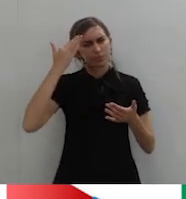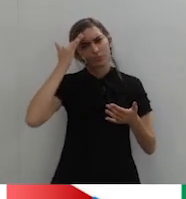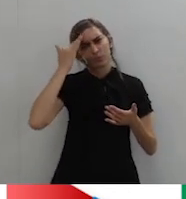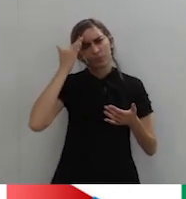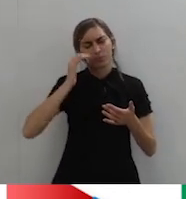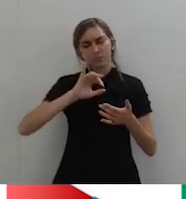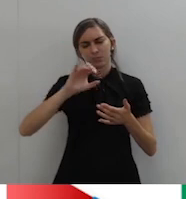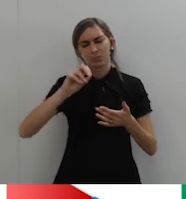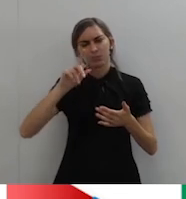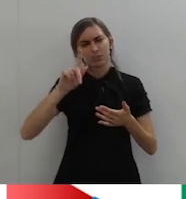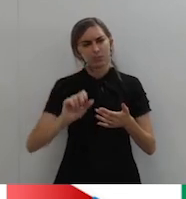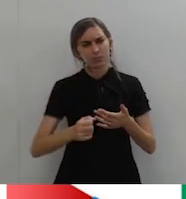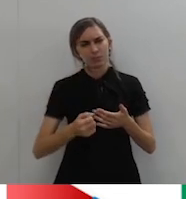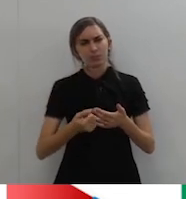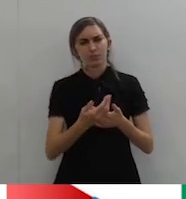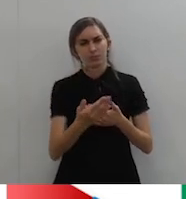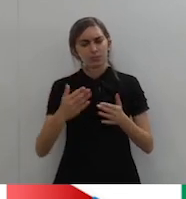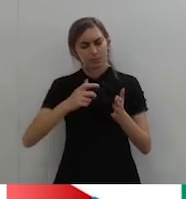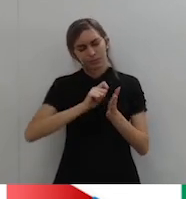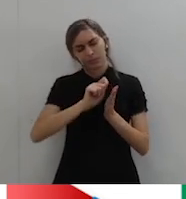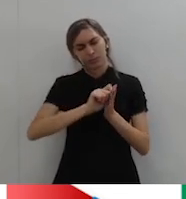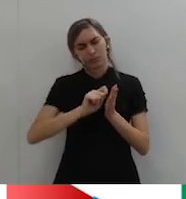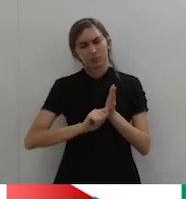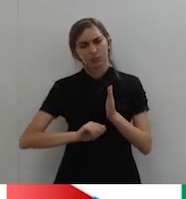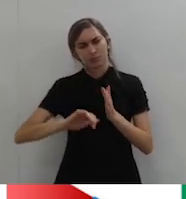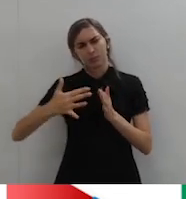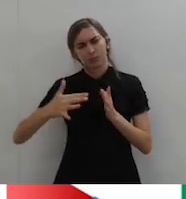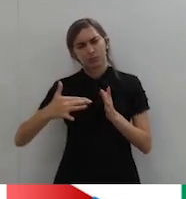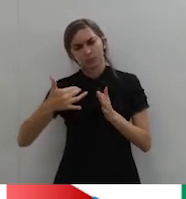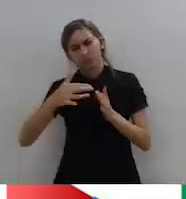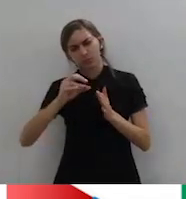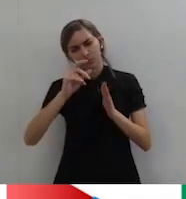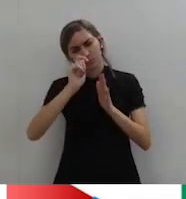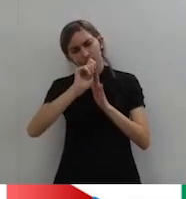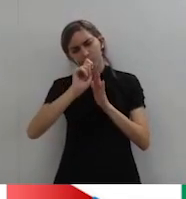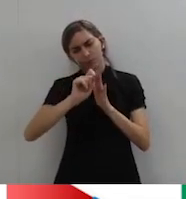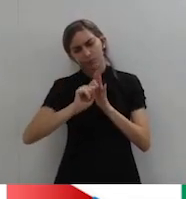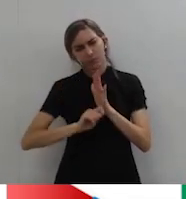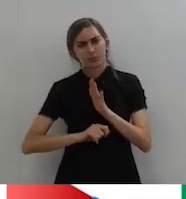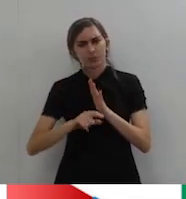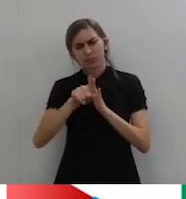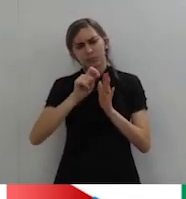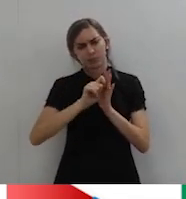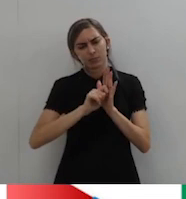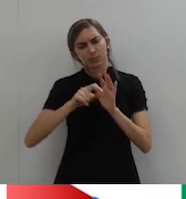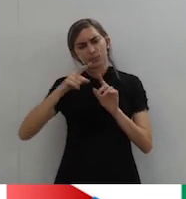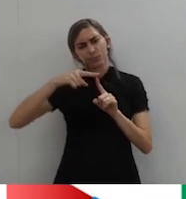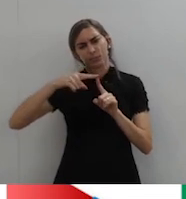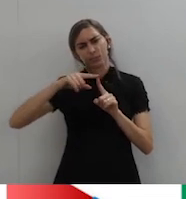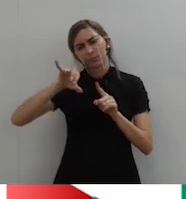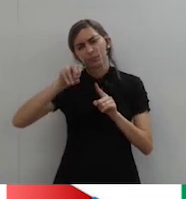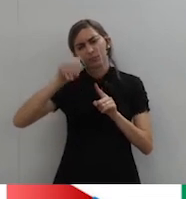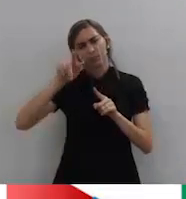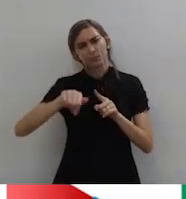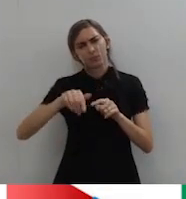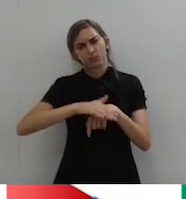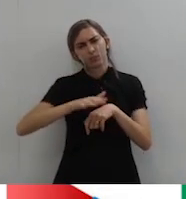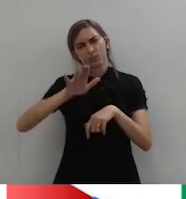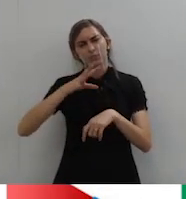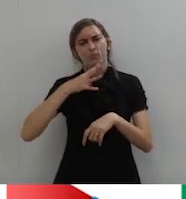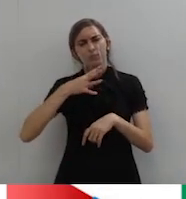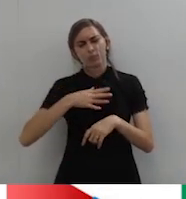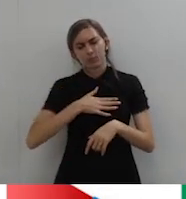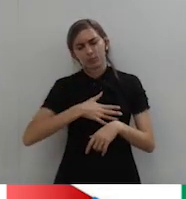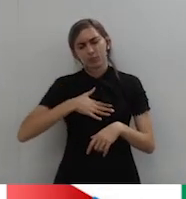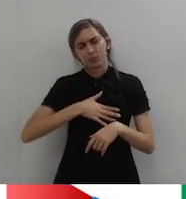entendeu o que são jogos, ok? Em seu caderno, com mais ou menos 10 linhas, você vai escrever qual é o tipo de jogo que você mais gosta